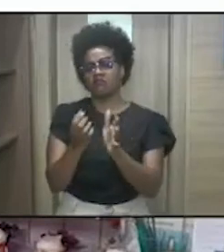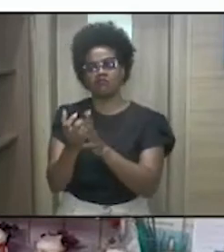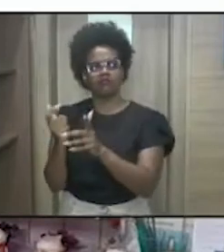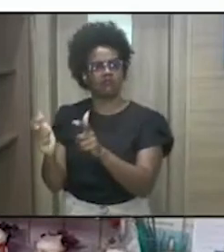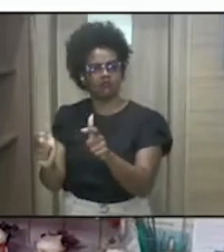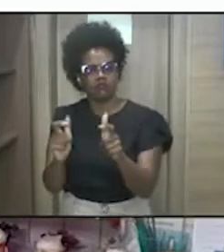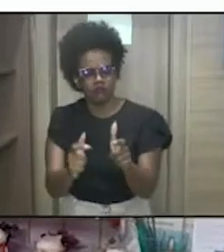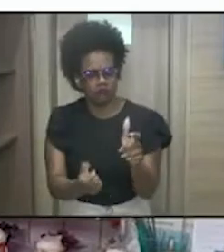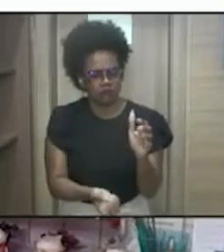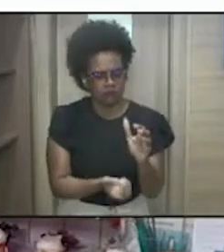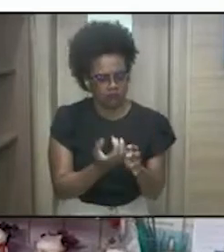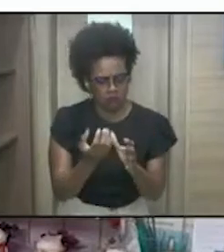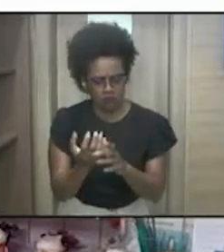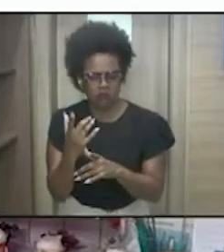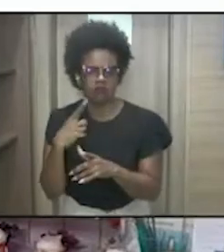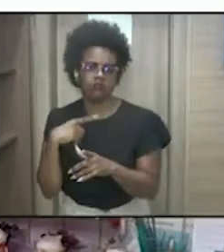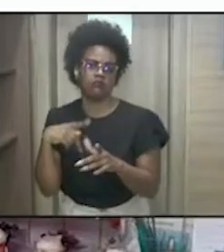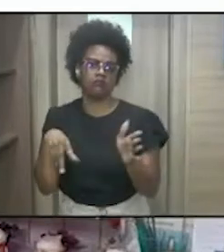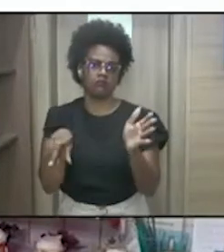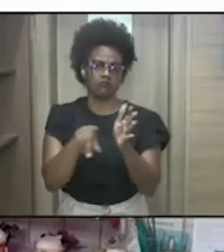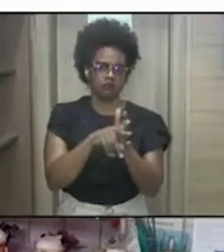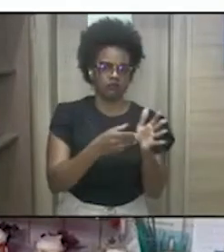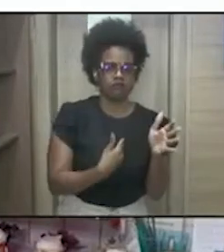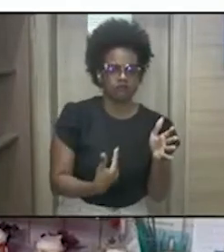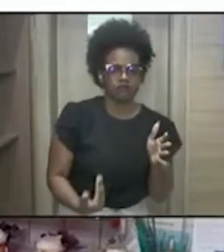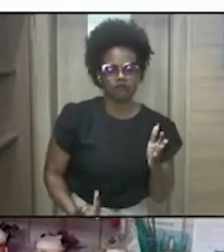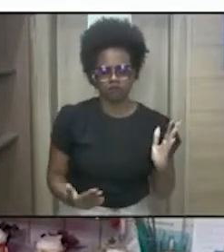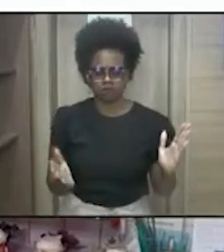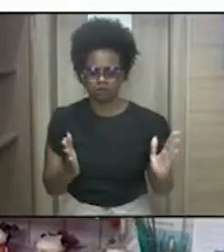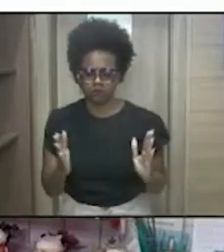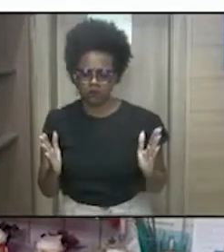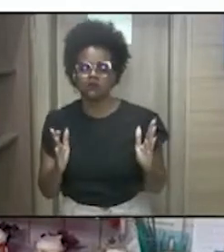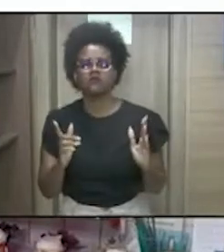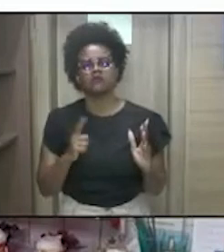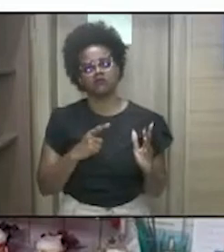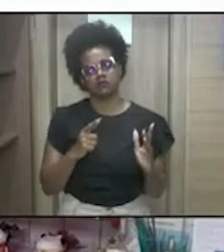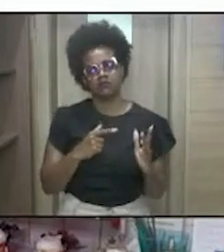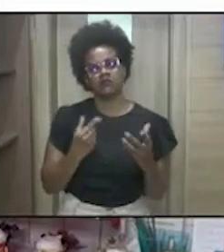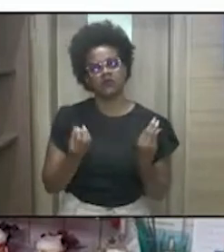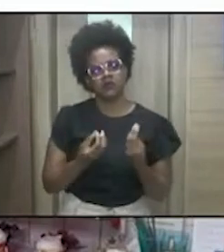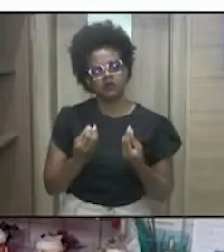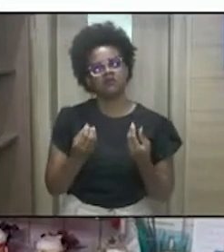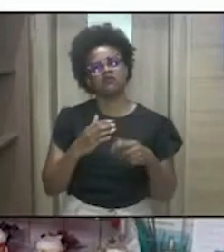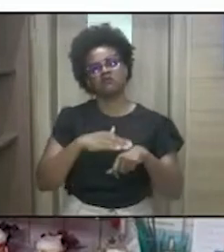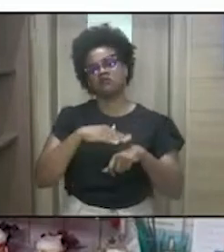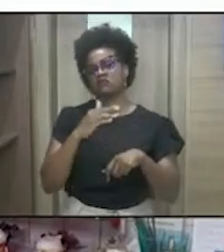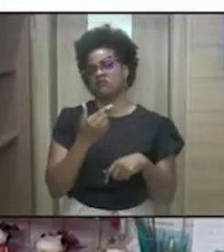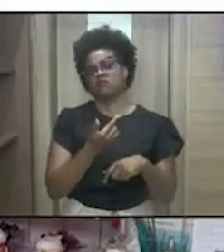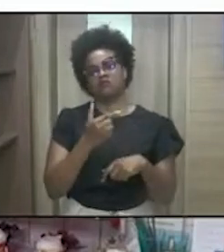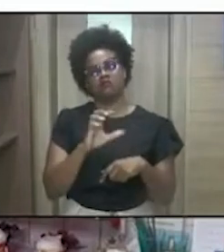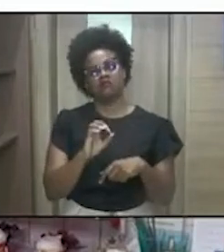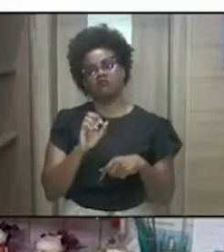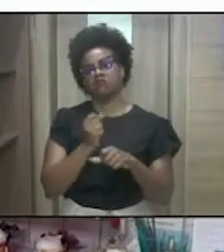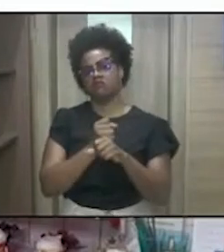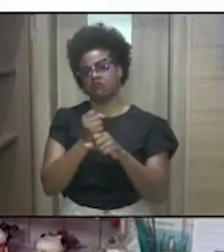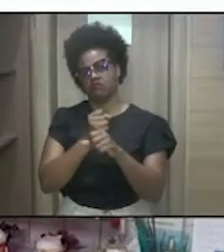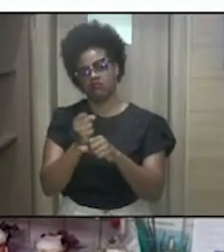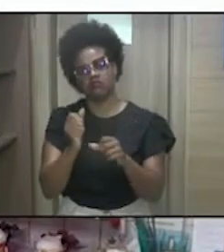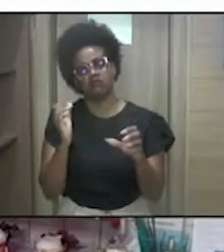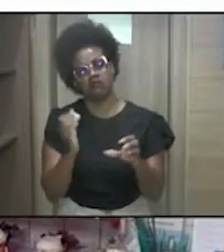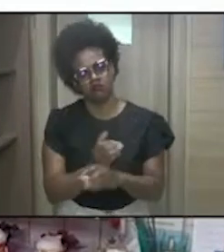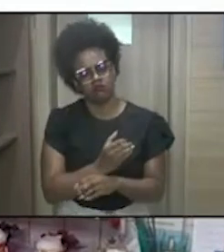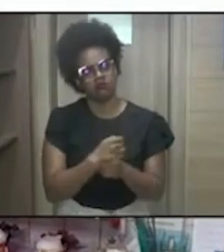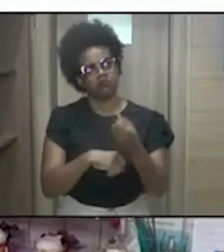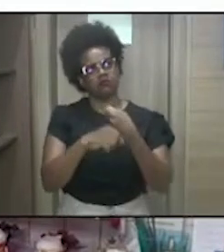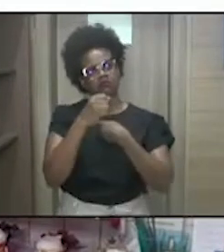receberam e montaram os seus laboratórios públicos nesse período. E isso já são mais de 20 anos, né? Completou 20 anos ano